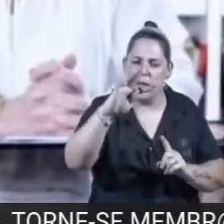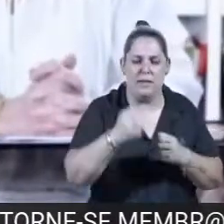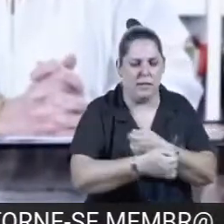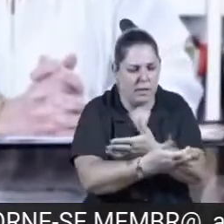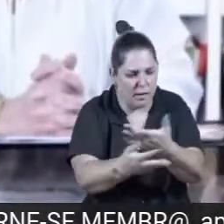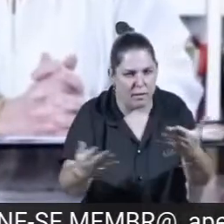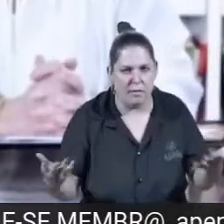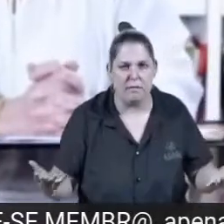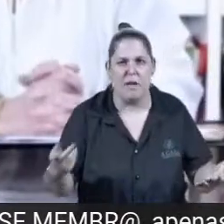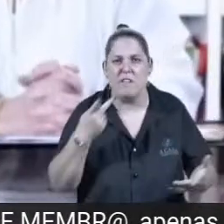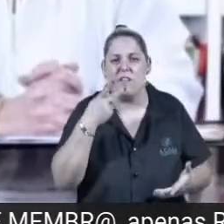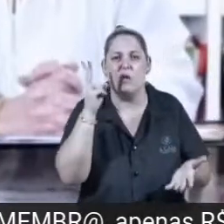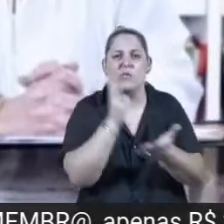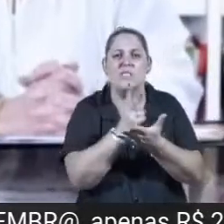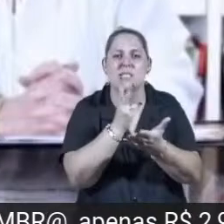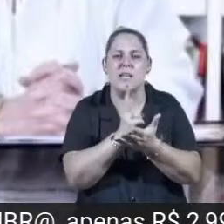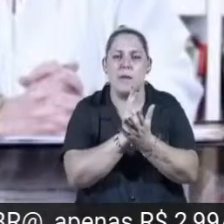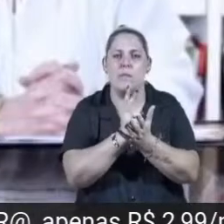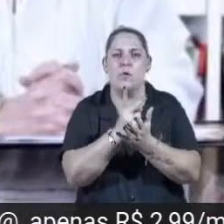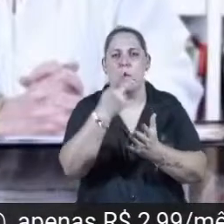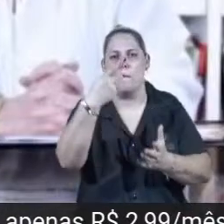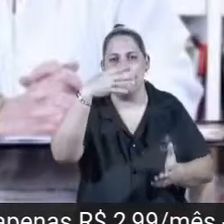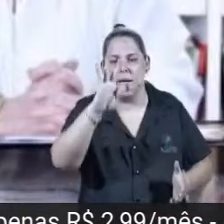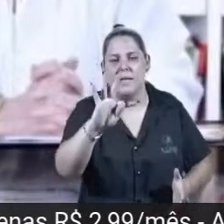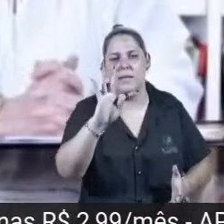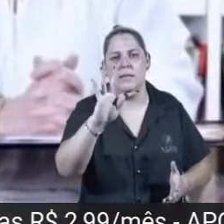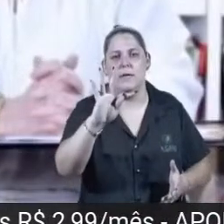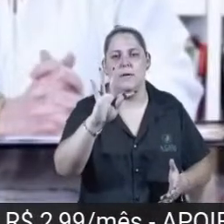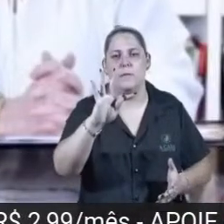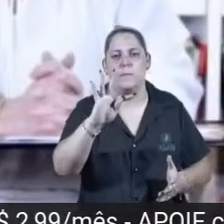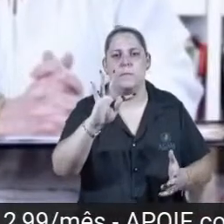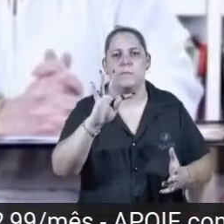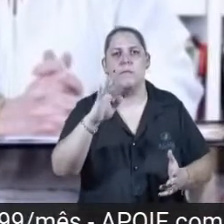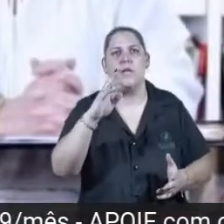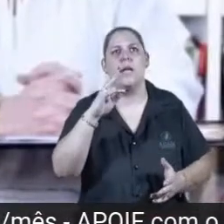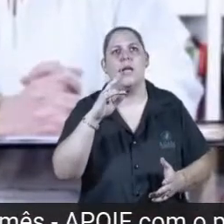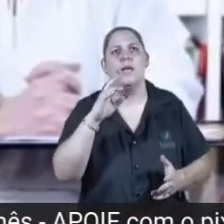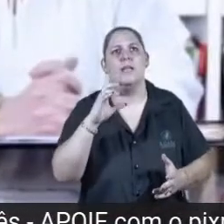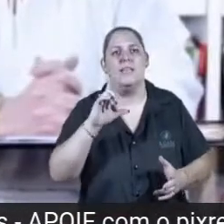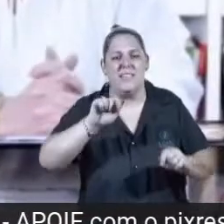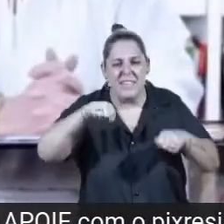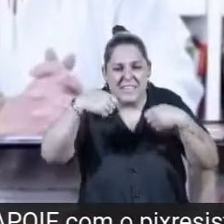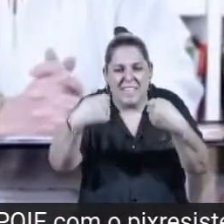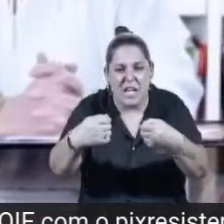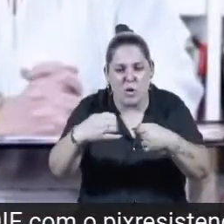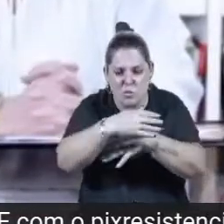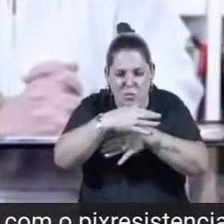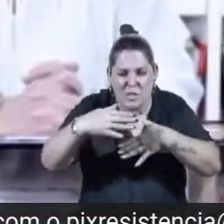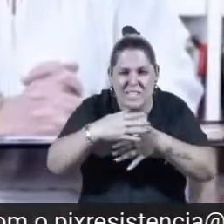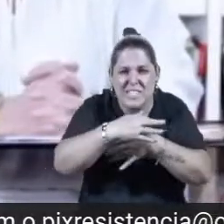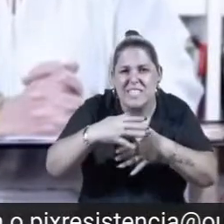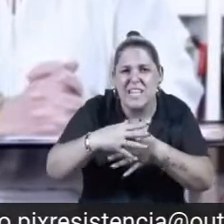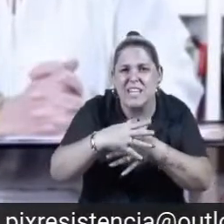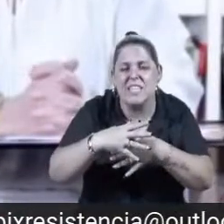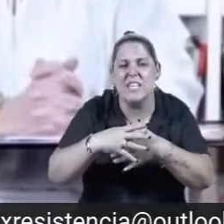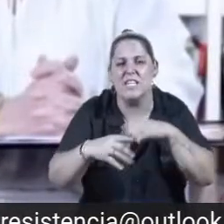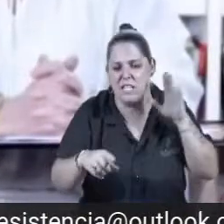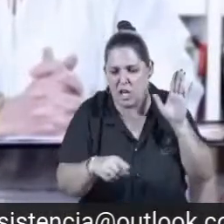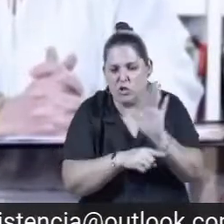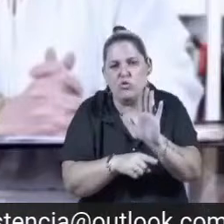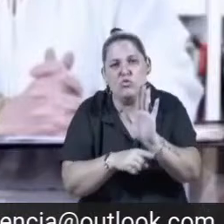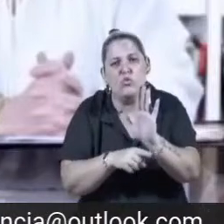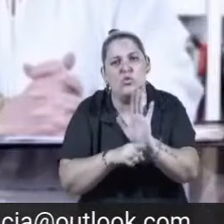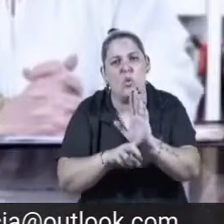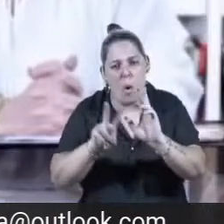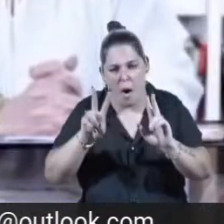digo sempre, Contarato, que o Partido dos Trabalhadores é um partido que deu cidadania ao conjunto das forças de esquerda